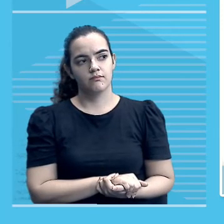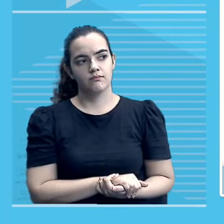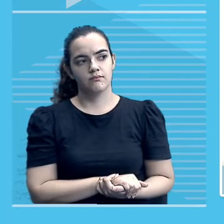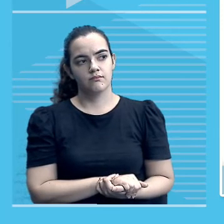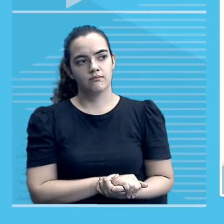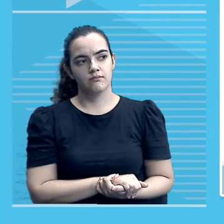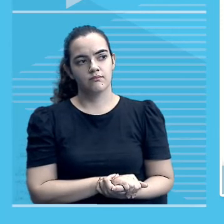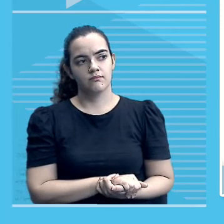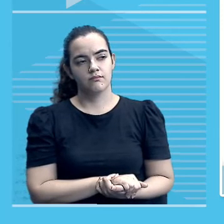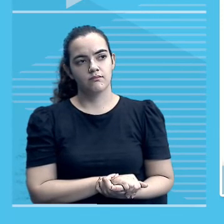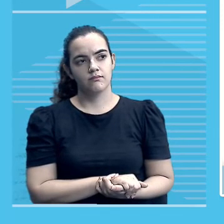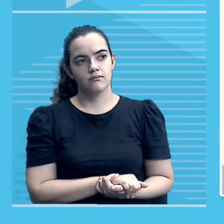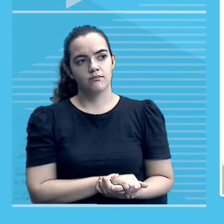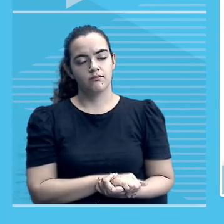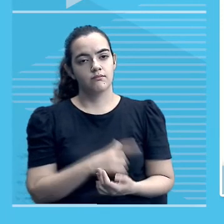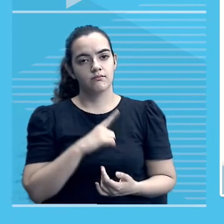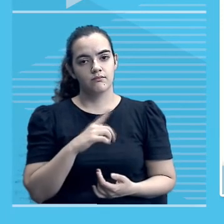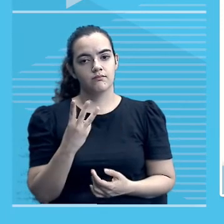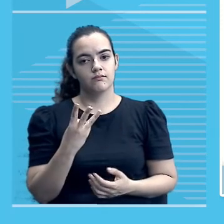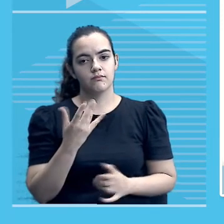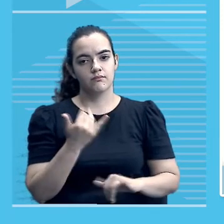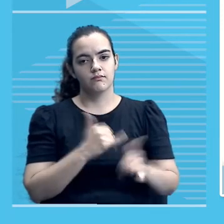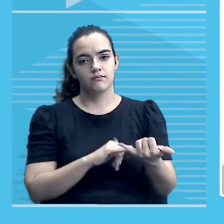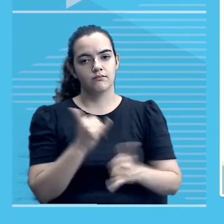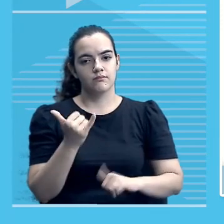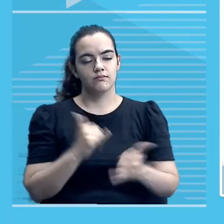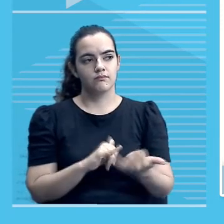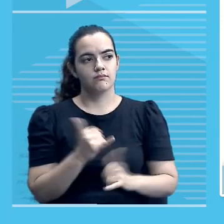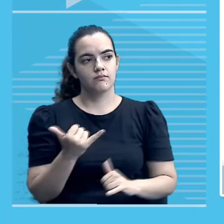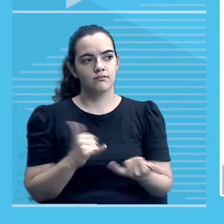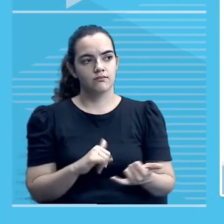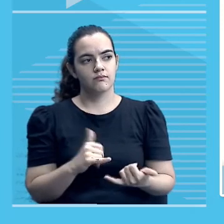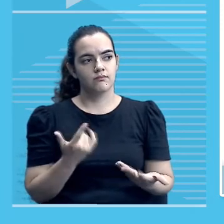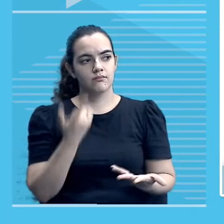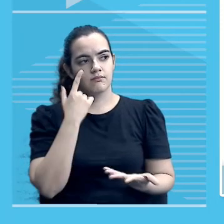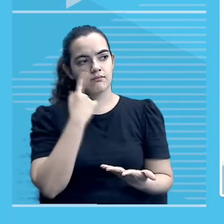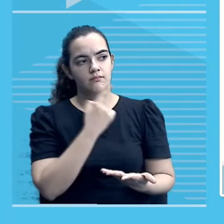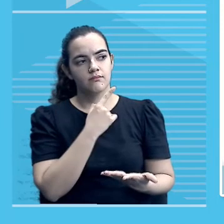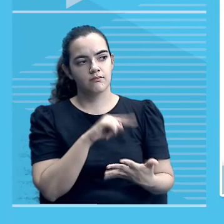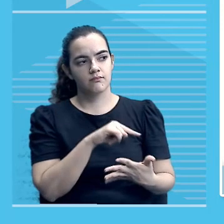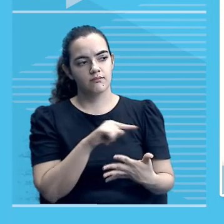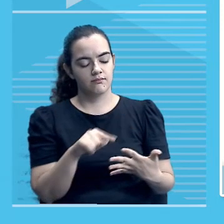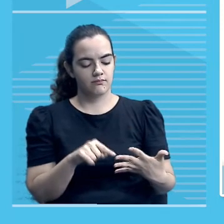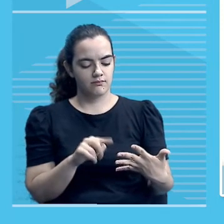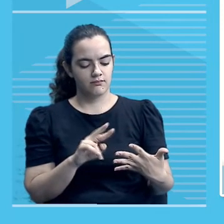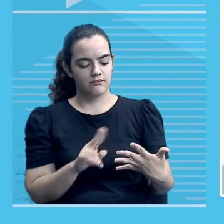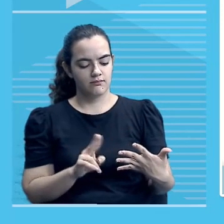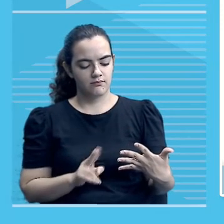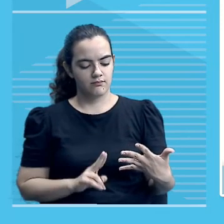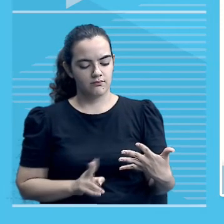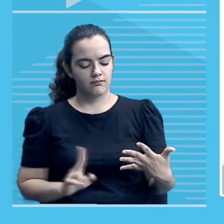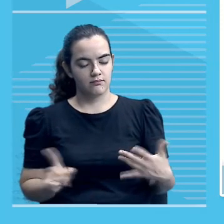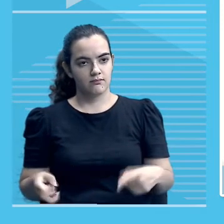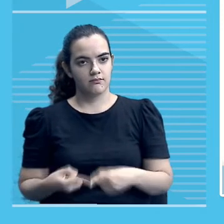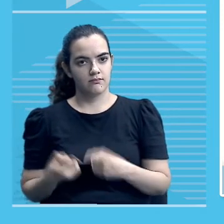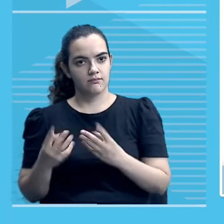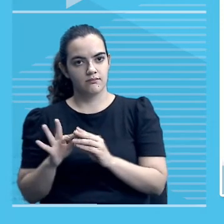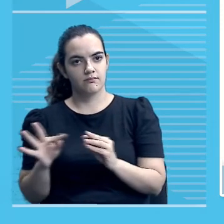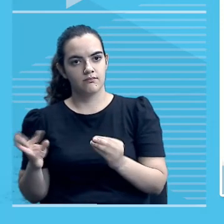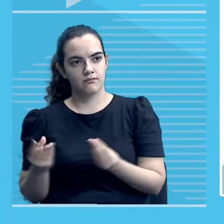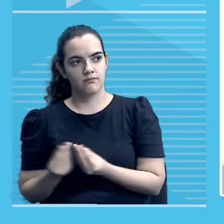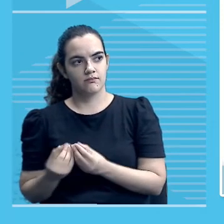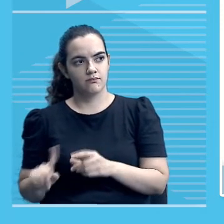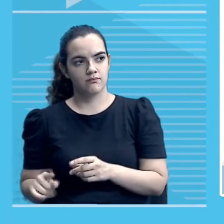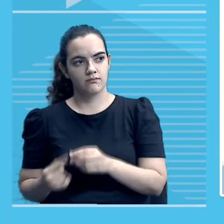alumínio, nitrogênio e oxigênio. O carbonato também tem três elementos, então o único que tem dois elementos é, sem